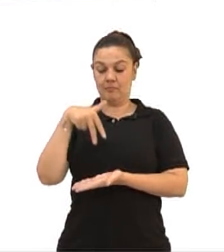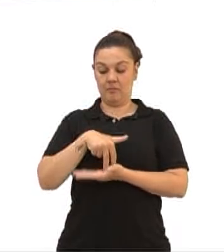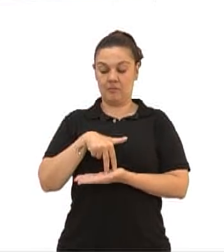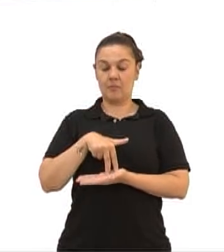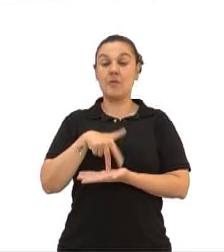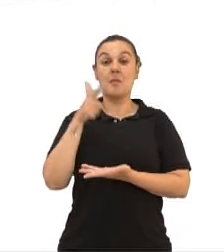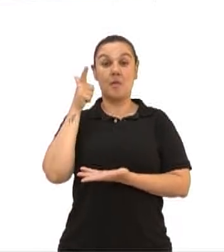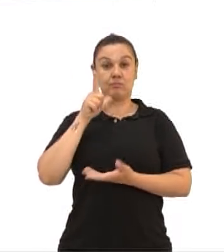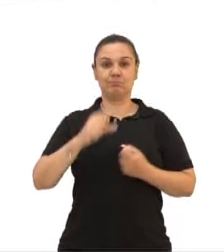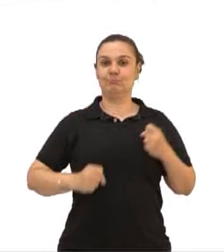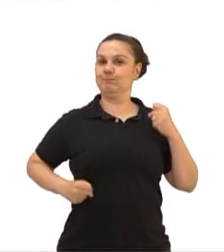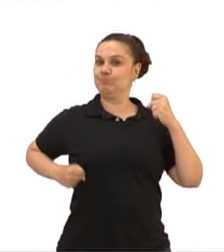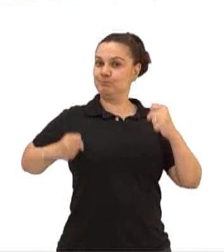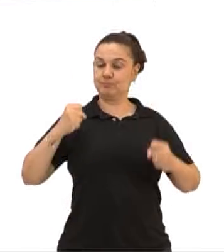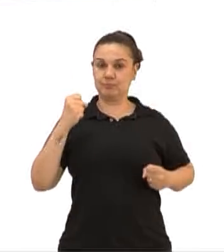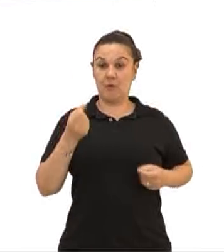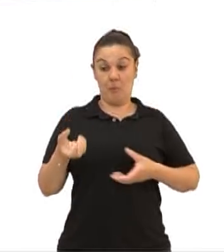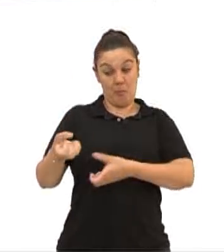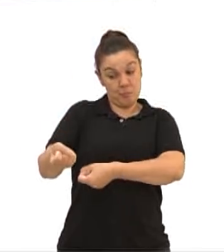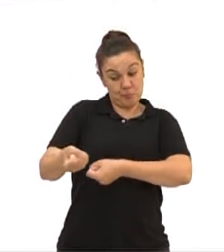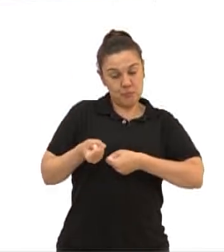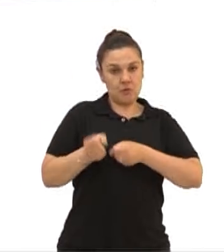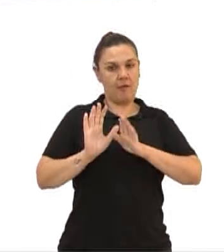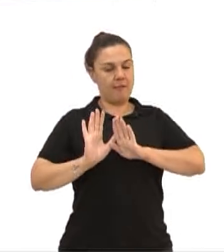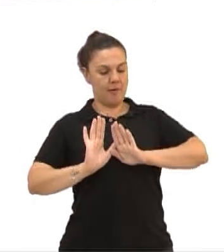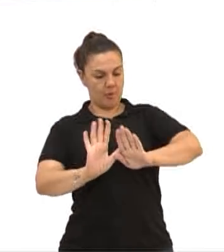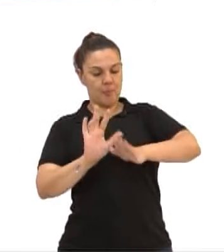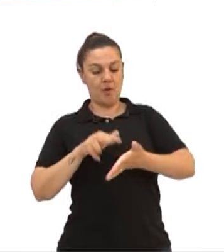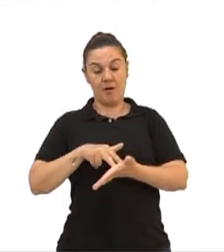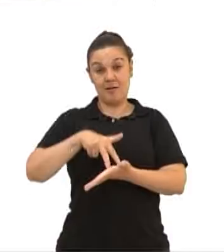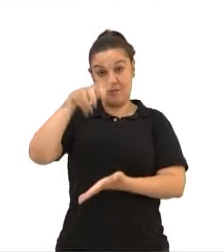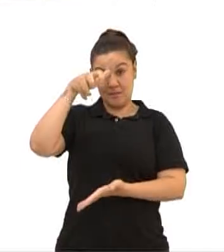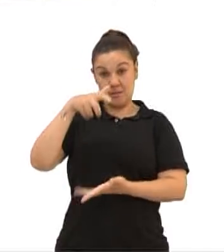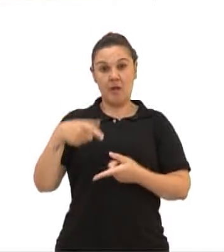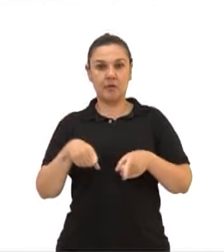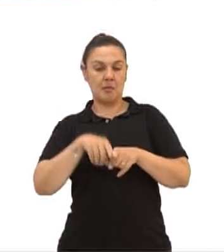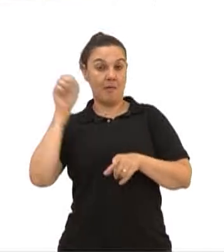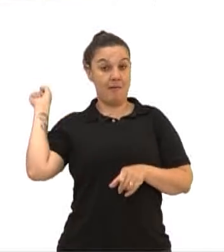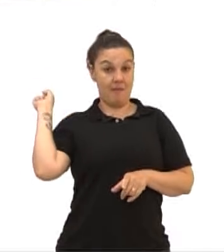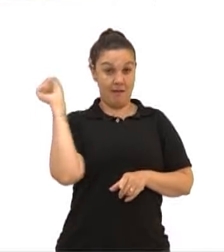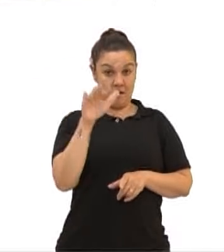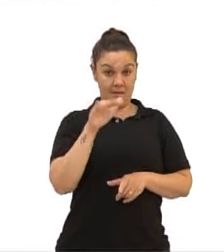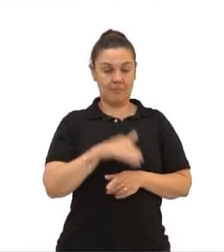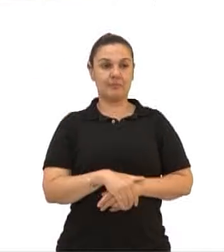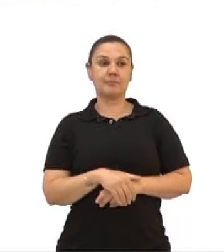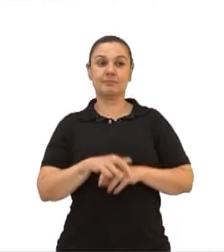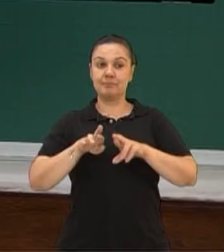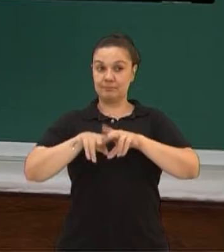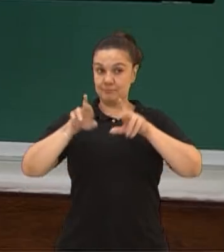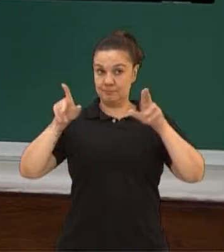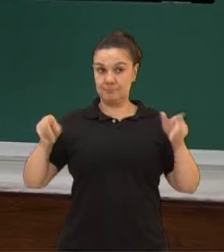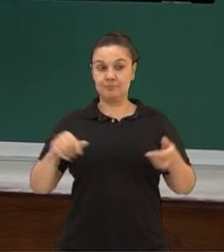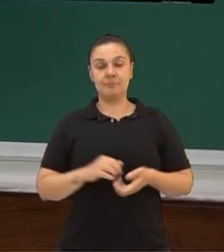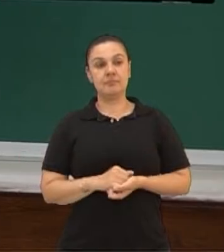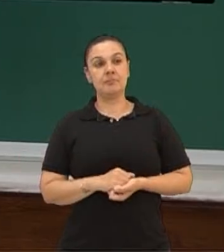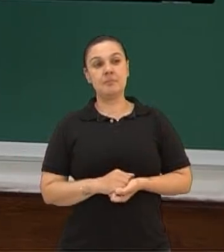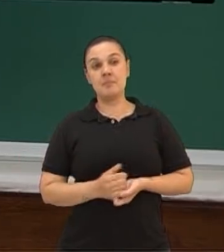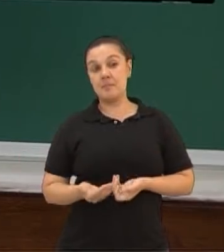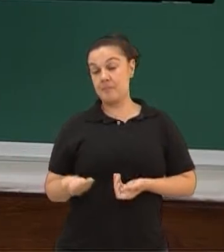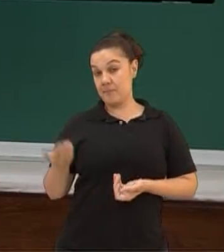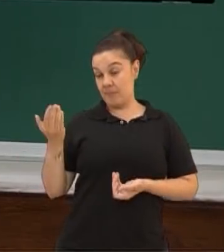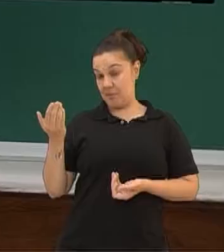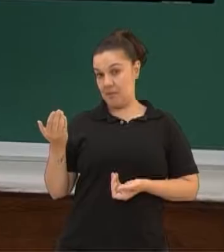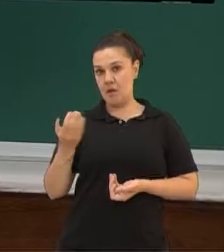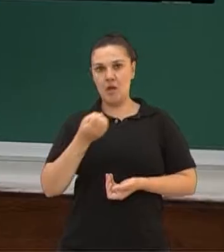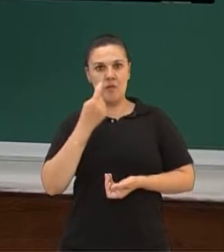para correr, para puxar, para empurrar, saltar, arremessar e vários outros movimentos. Então aqui a gente vê